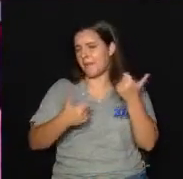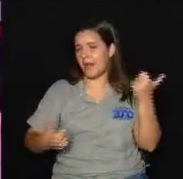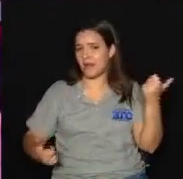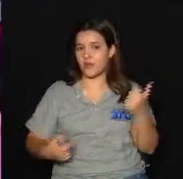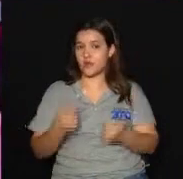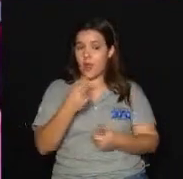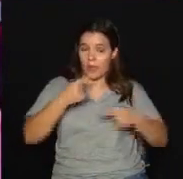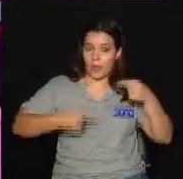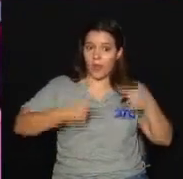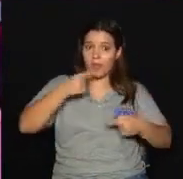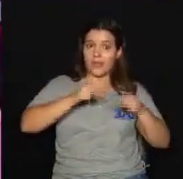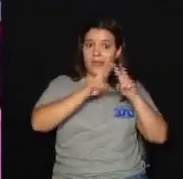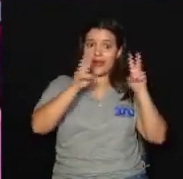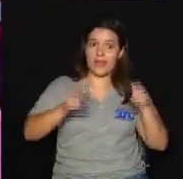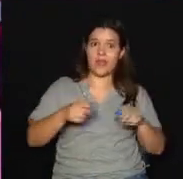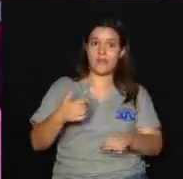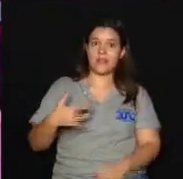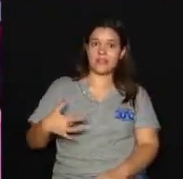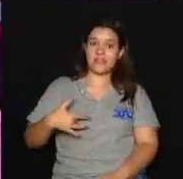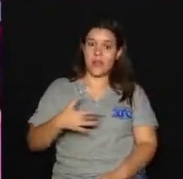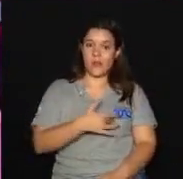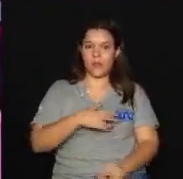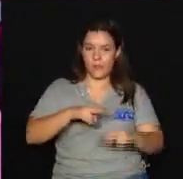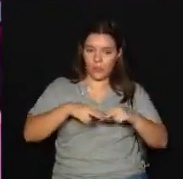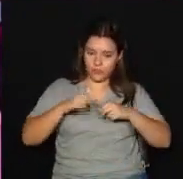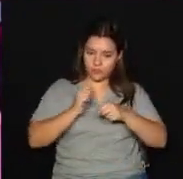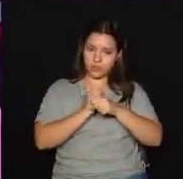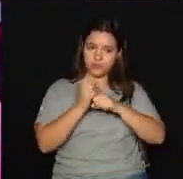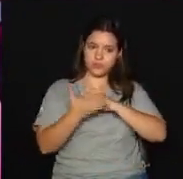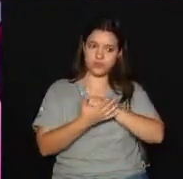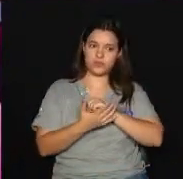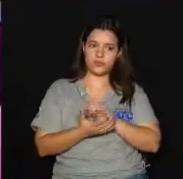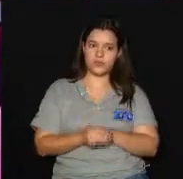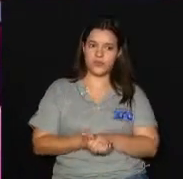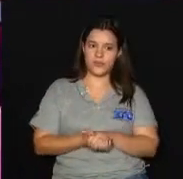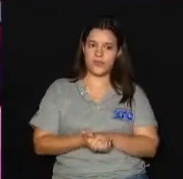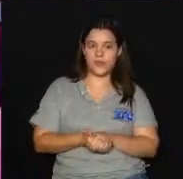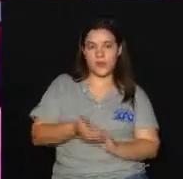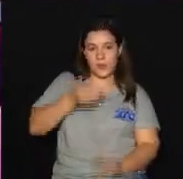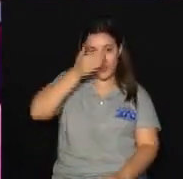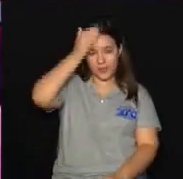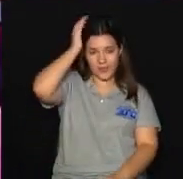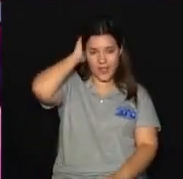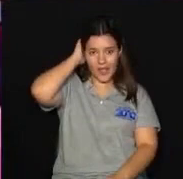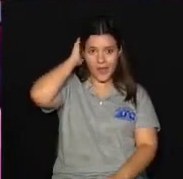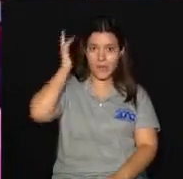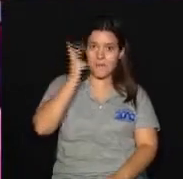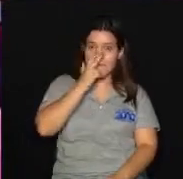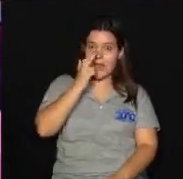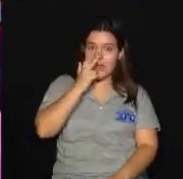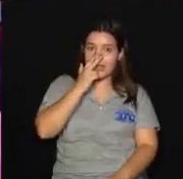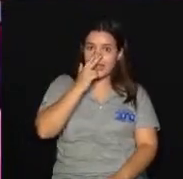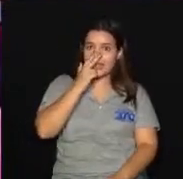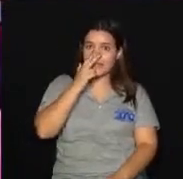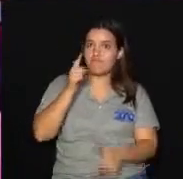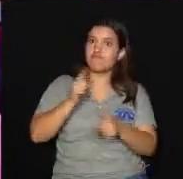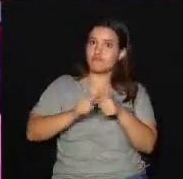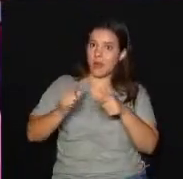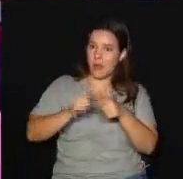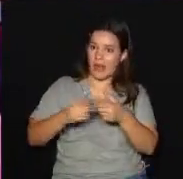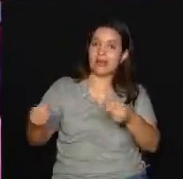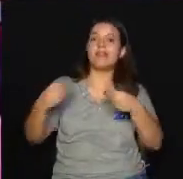óbvio. Então, o Dário é o herdeiro no momento em que os